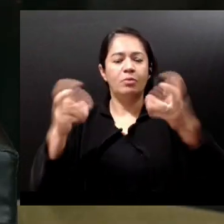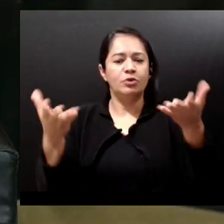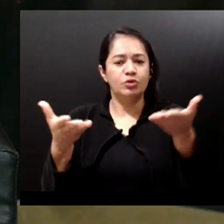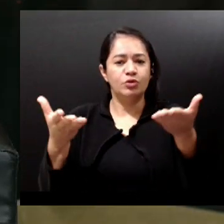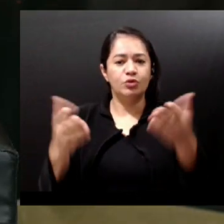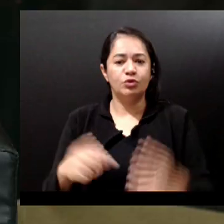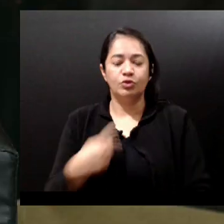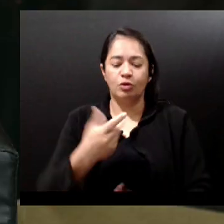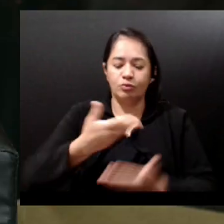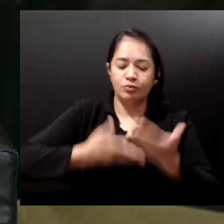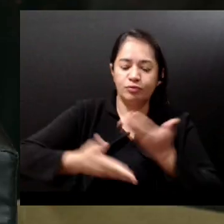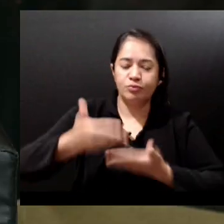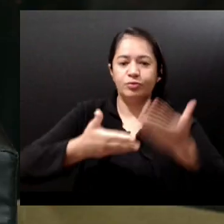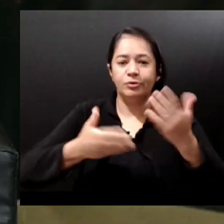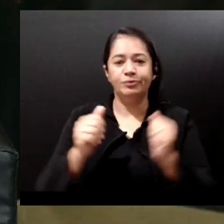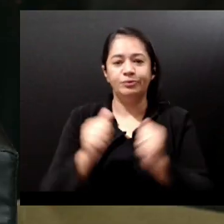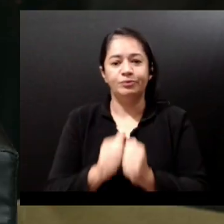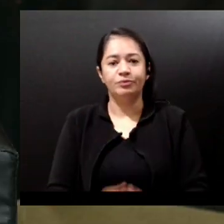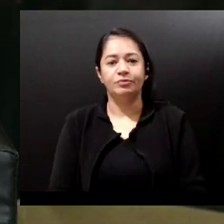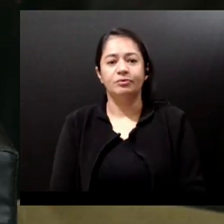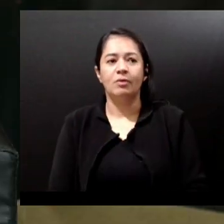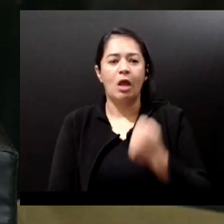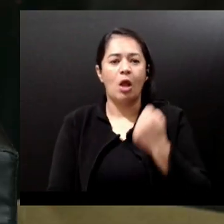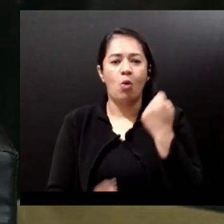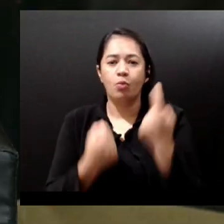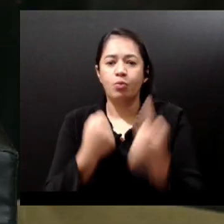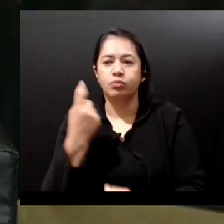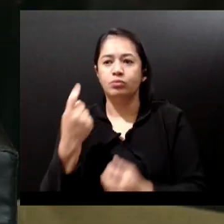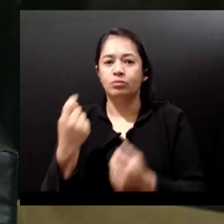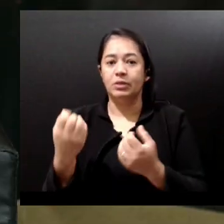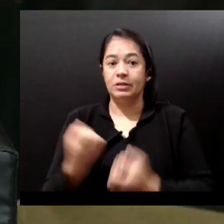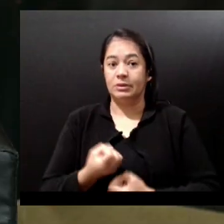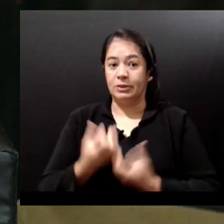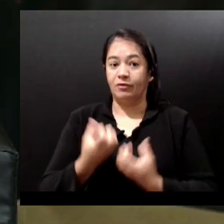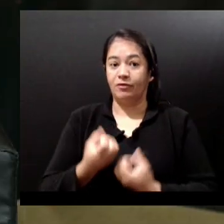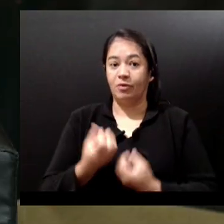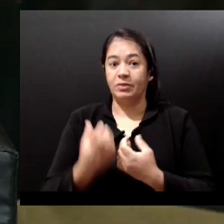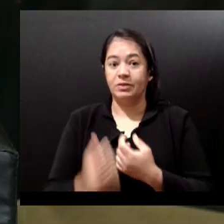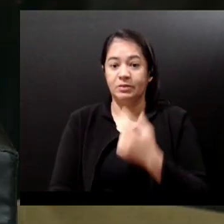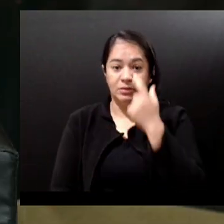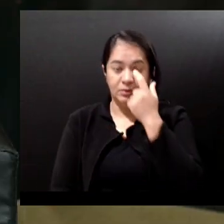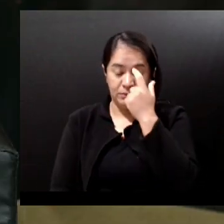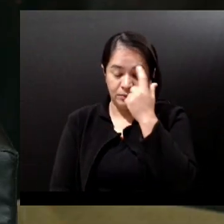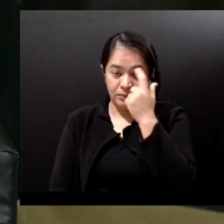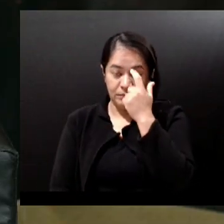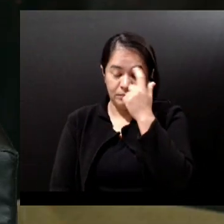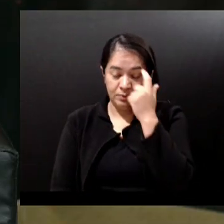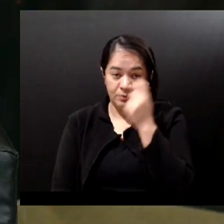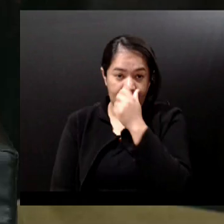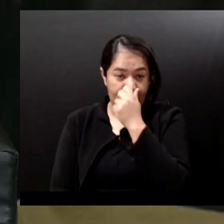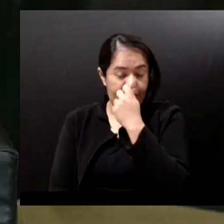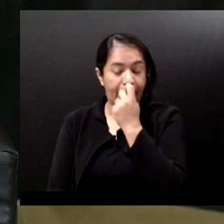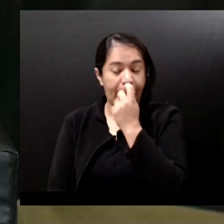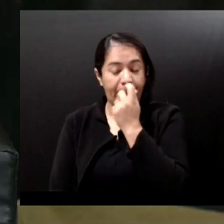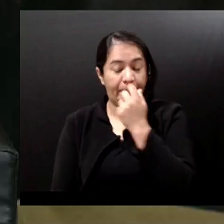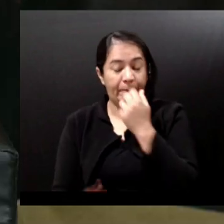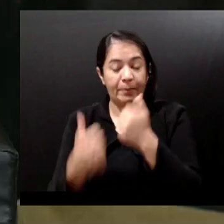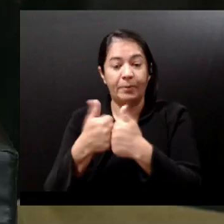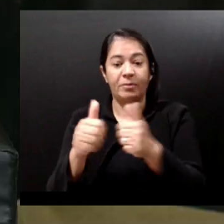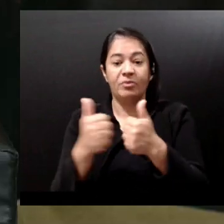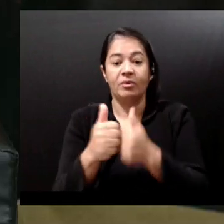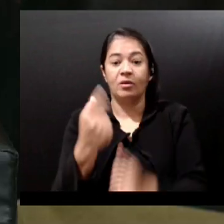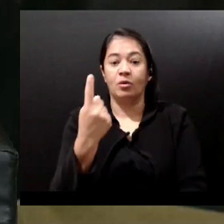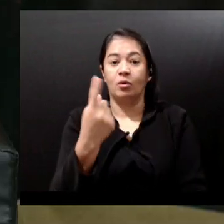você. Vamos com algumas informações. Olha só, os usuários das linhas de ônibus 163, 163, né, Jardim